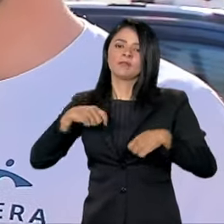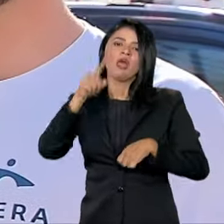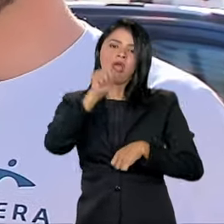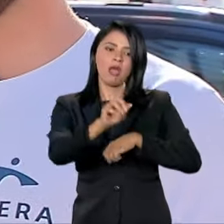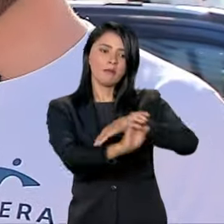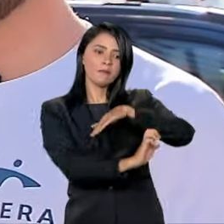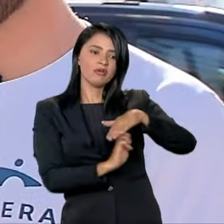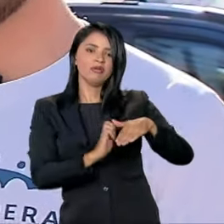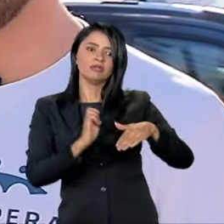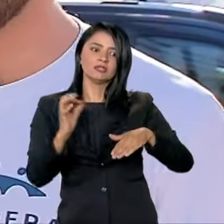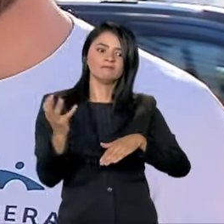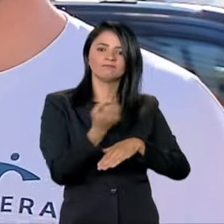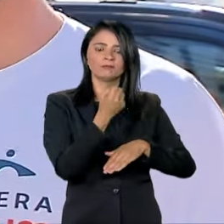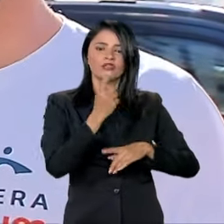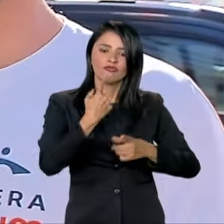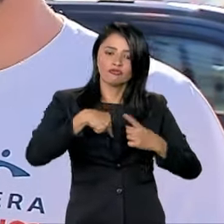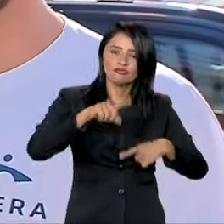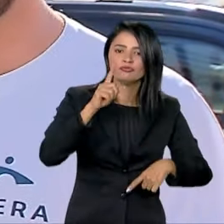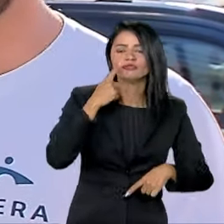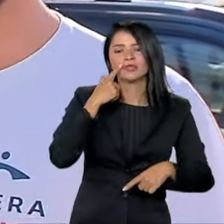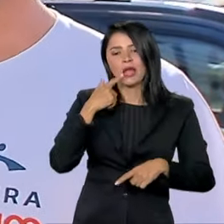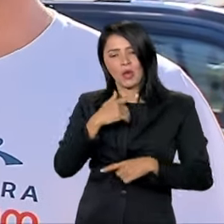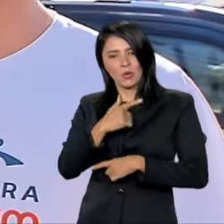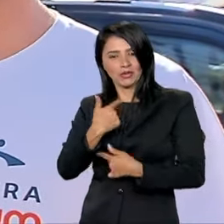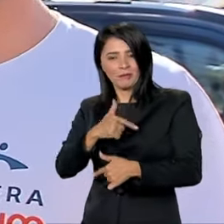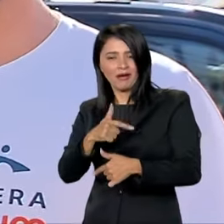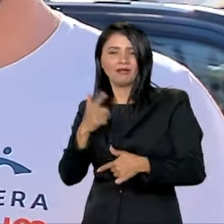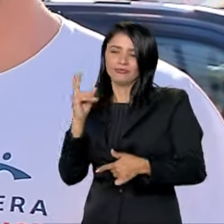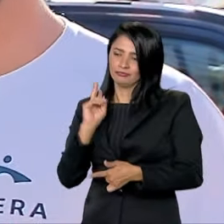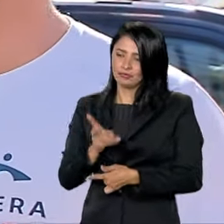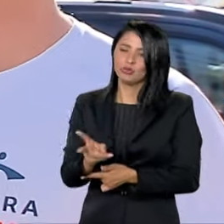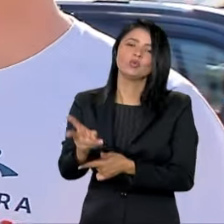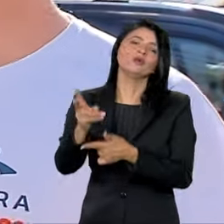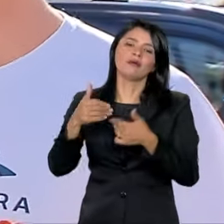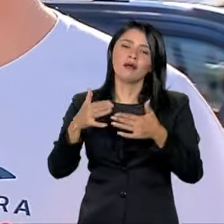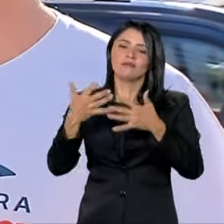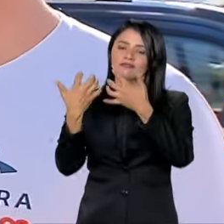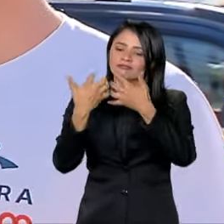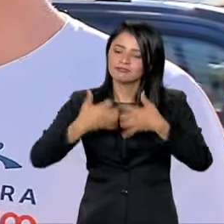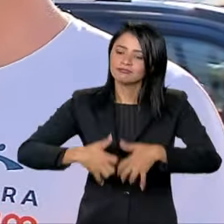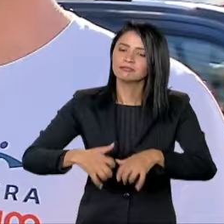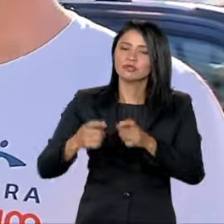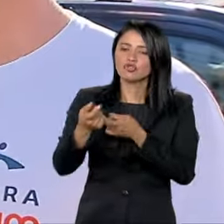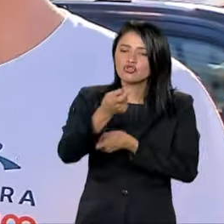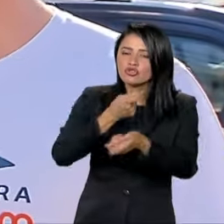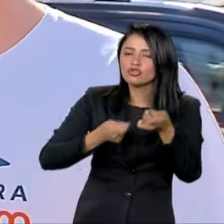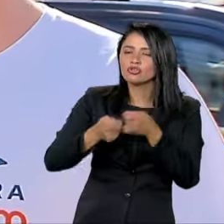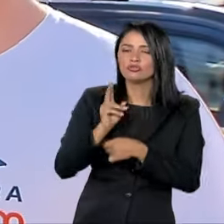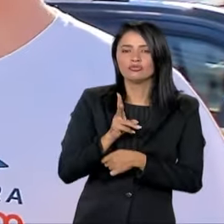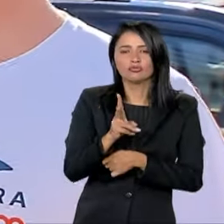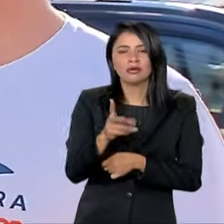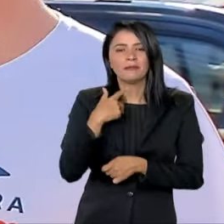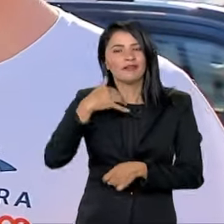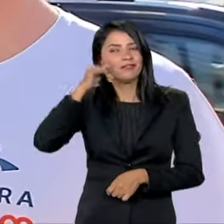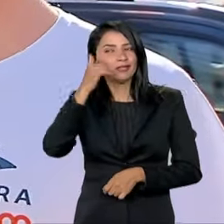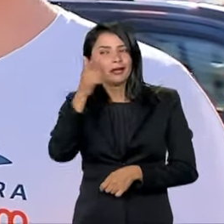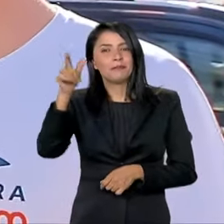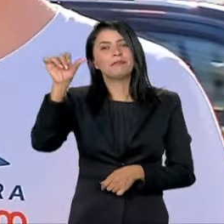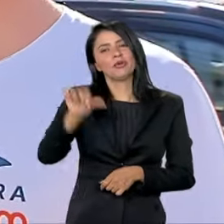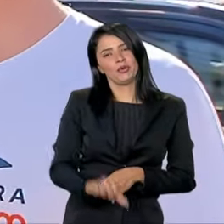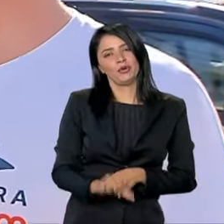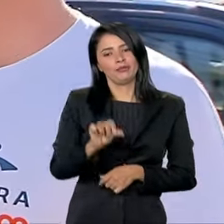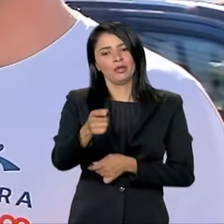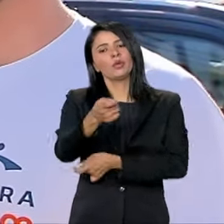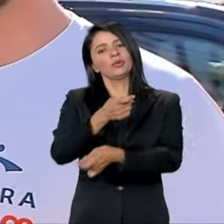empresas, né? Para salvar os empregos, conseguir preservar o funcionamento econômico da região, para evitar até um outro colapso, que além de